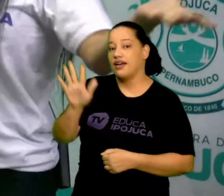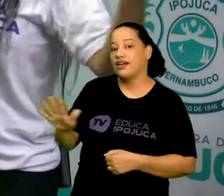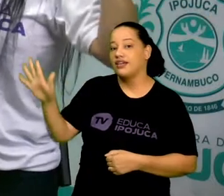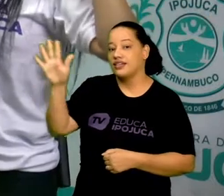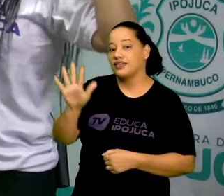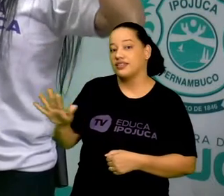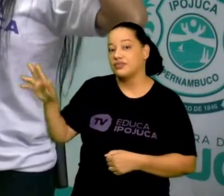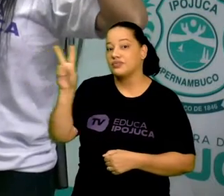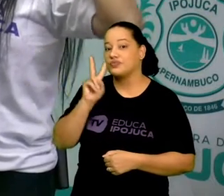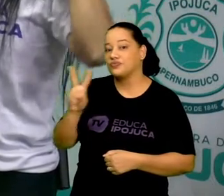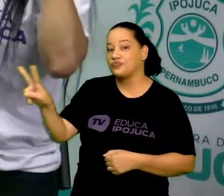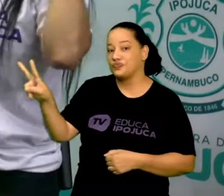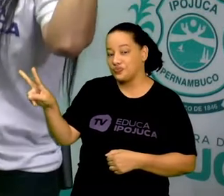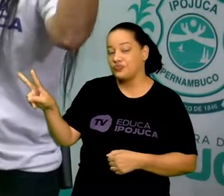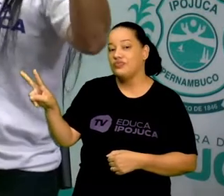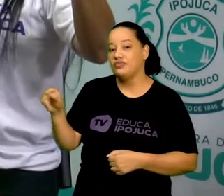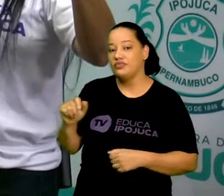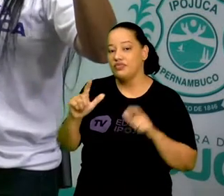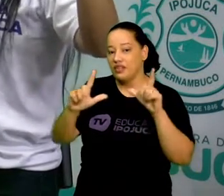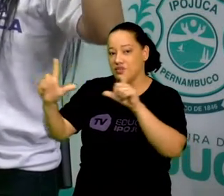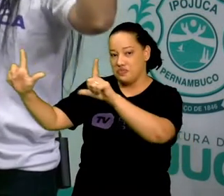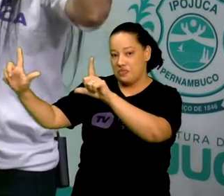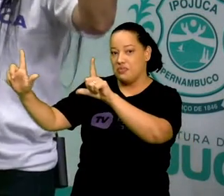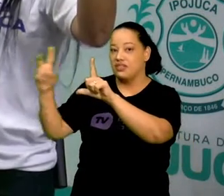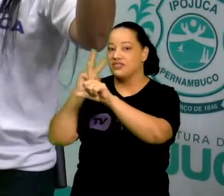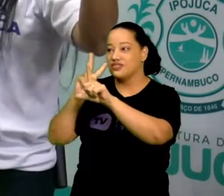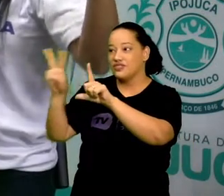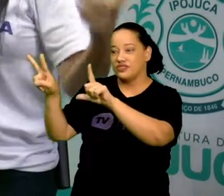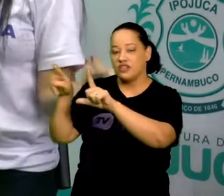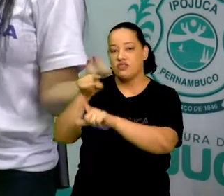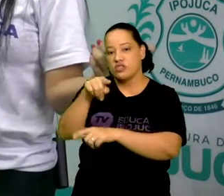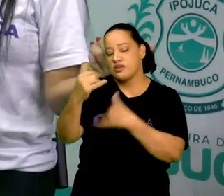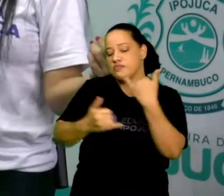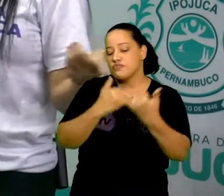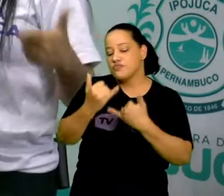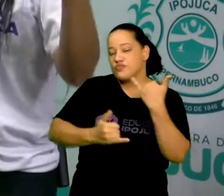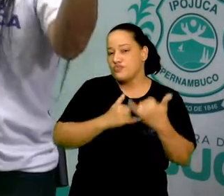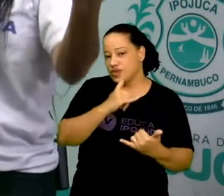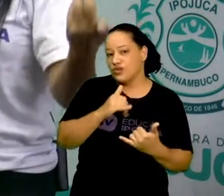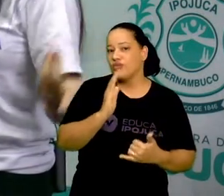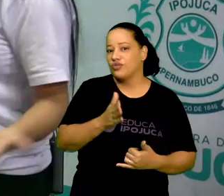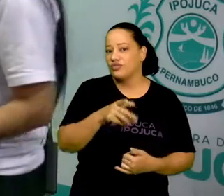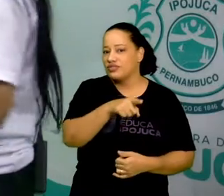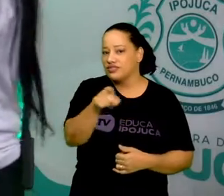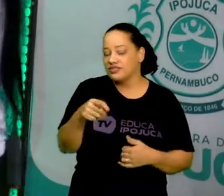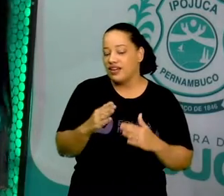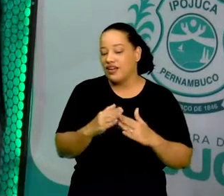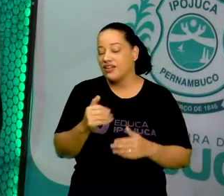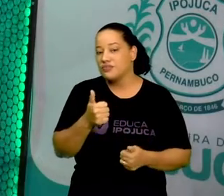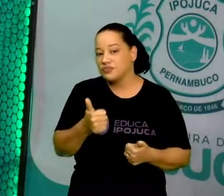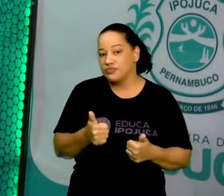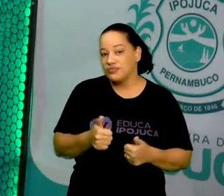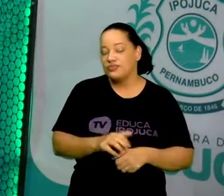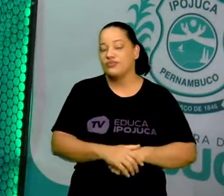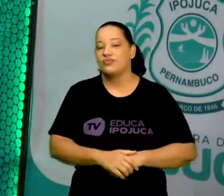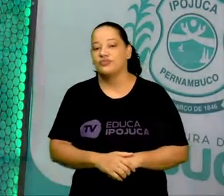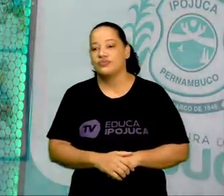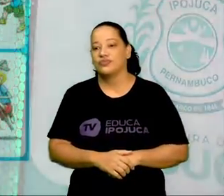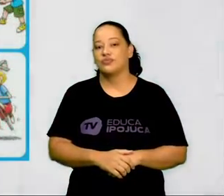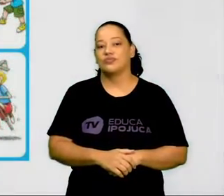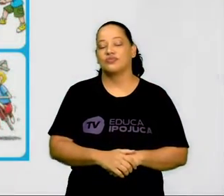telinha E vamos ver se daí Você já brincou já jogou Essas atividades e faz muito bem para nossa